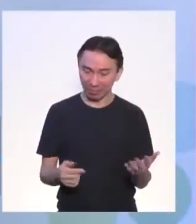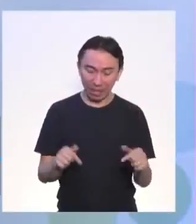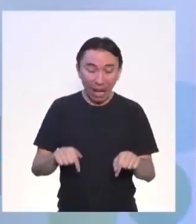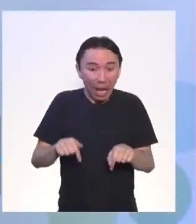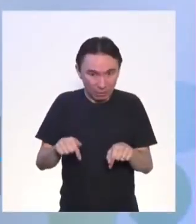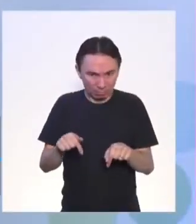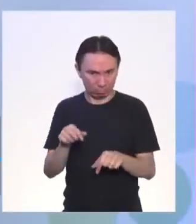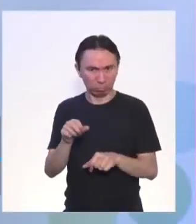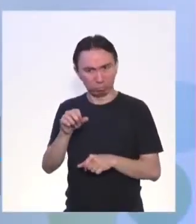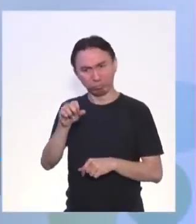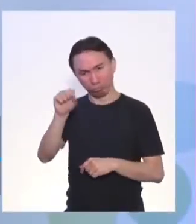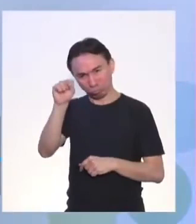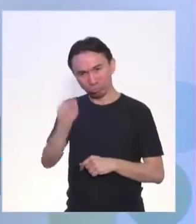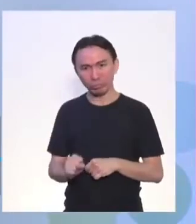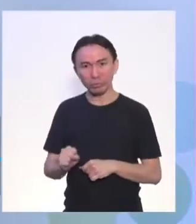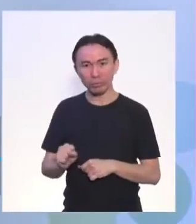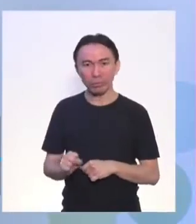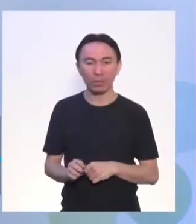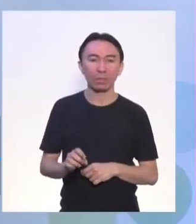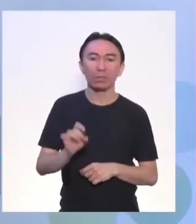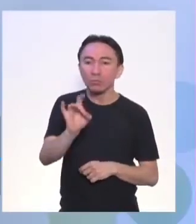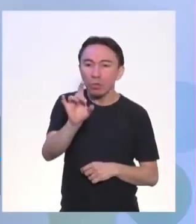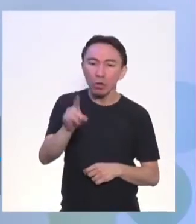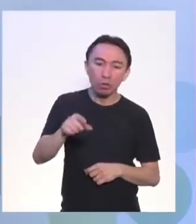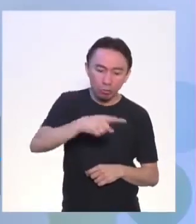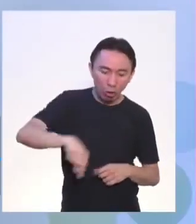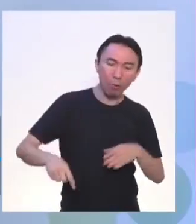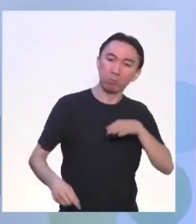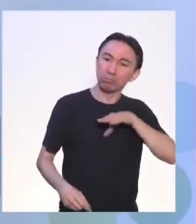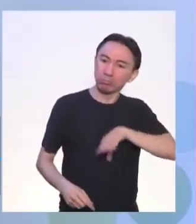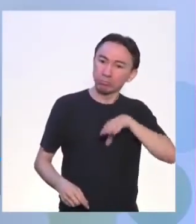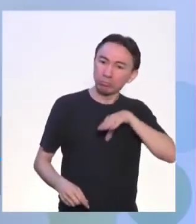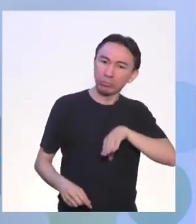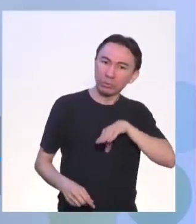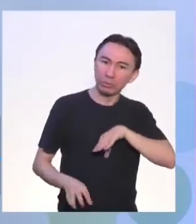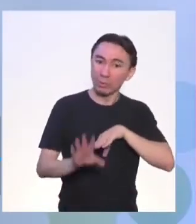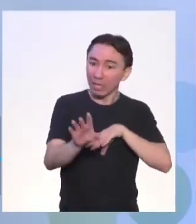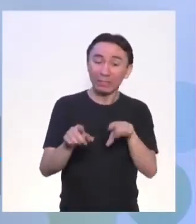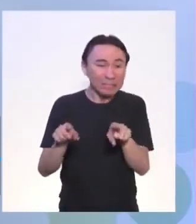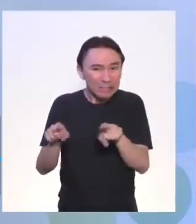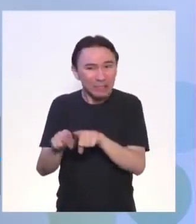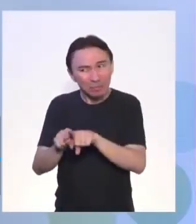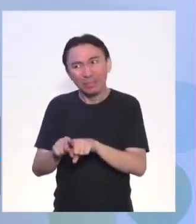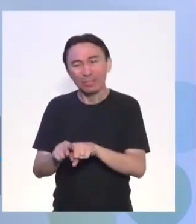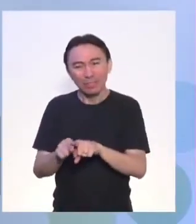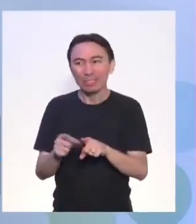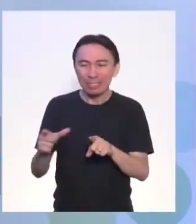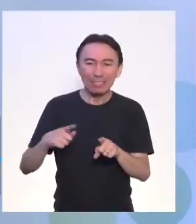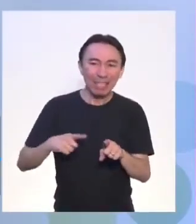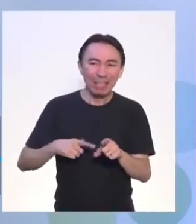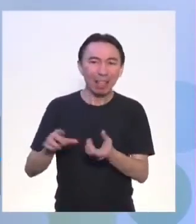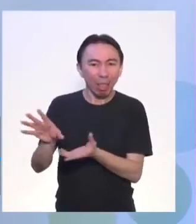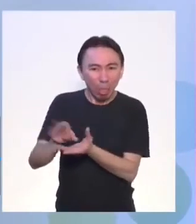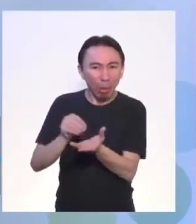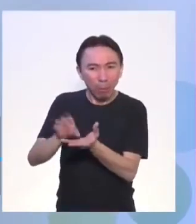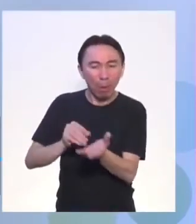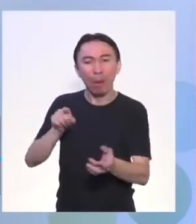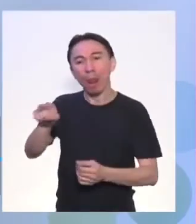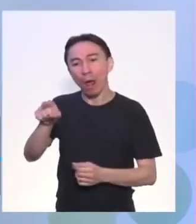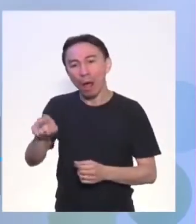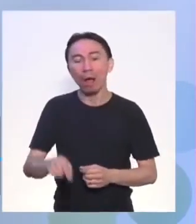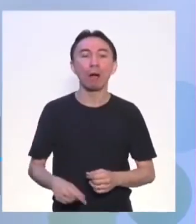sul, só a gente que fala o português. Mas isso vem do espanhol também, essa variação aí do som do V e do